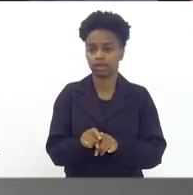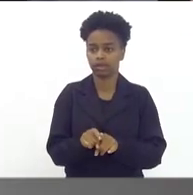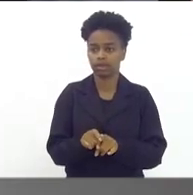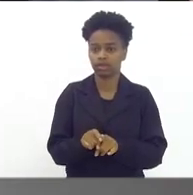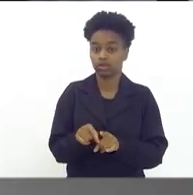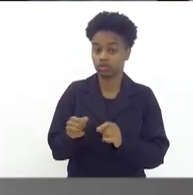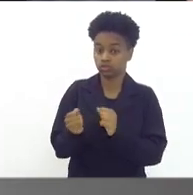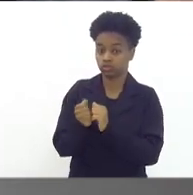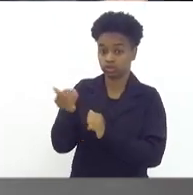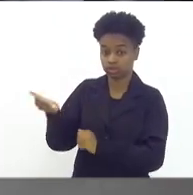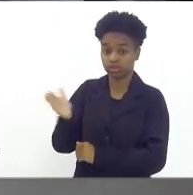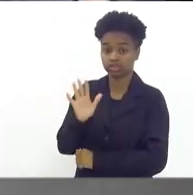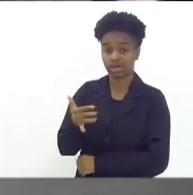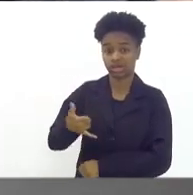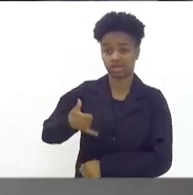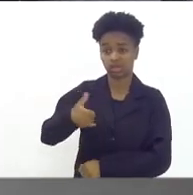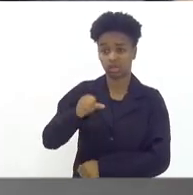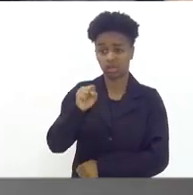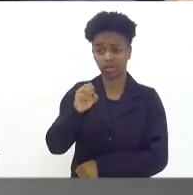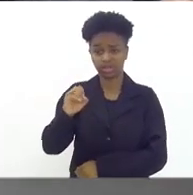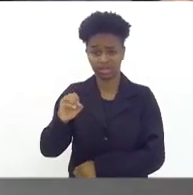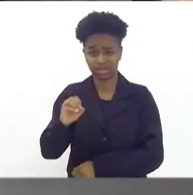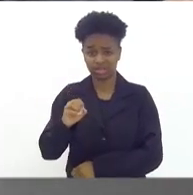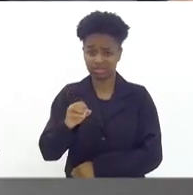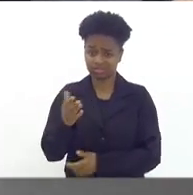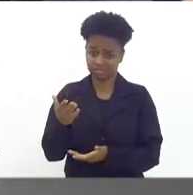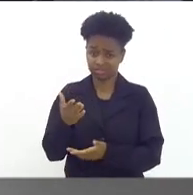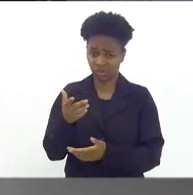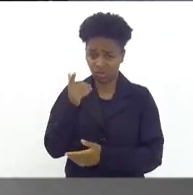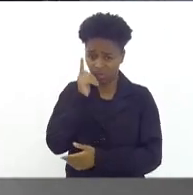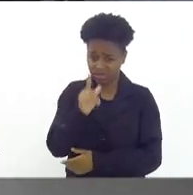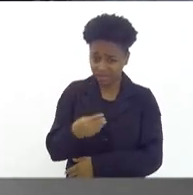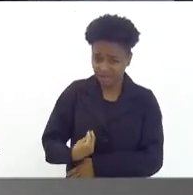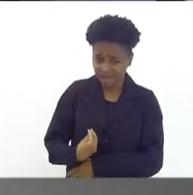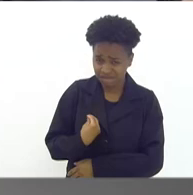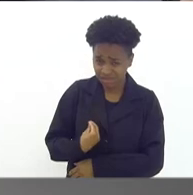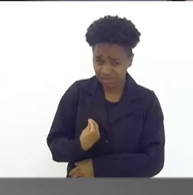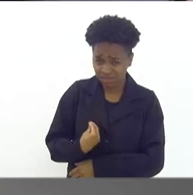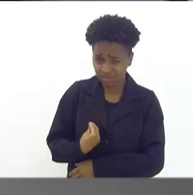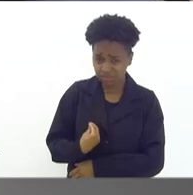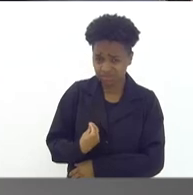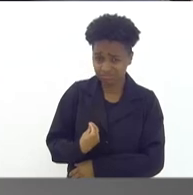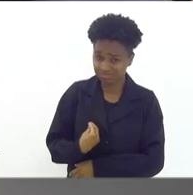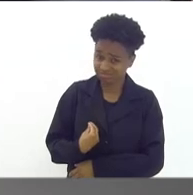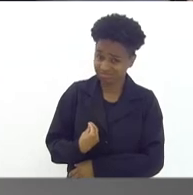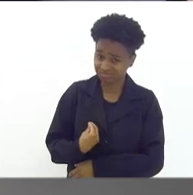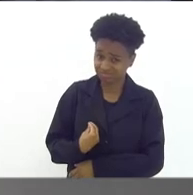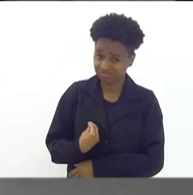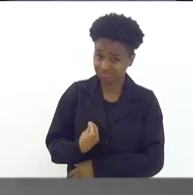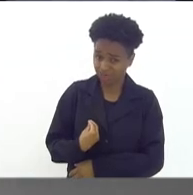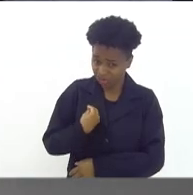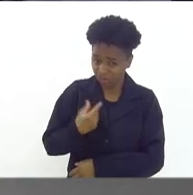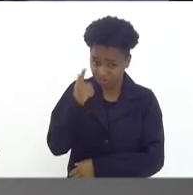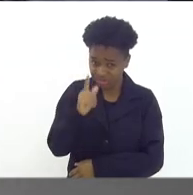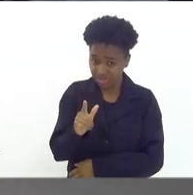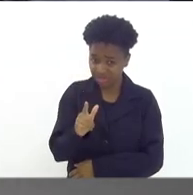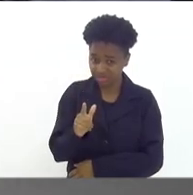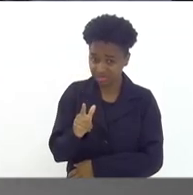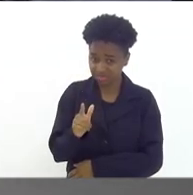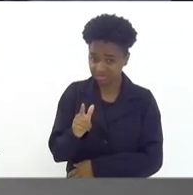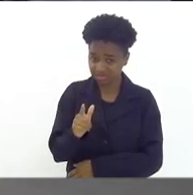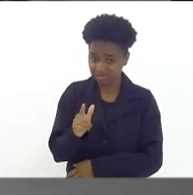ó o senhor já tem 80 e poucos anos será que ele vai conseguir tá vivo Será que ele vai conseguir quando ele